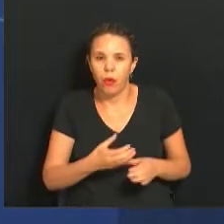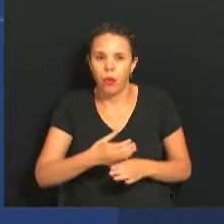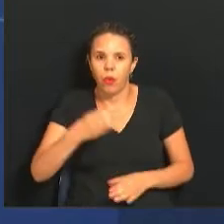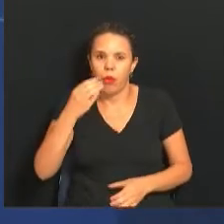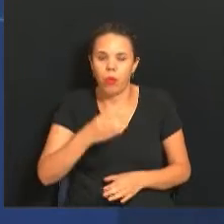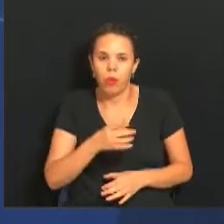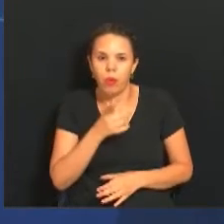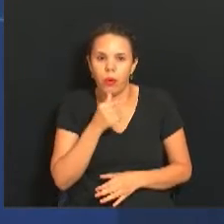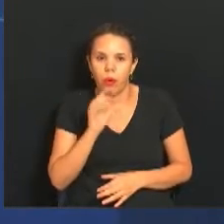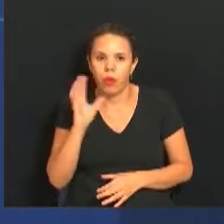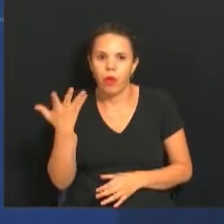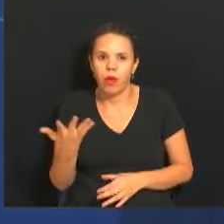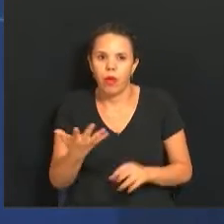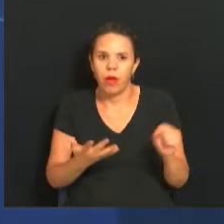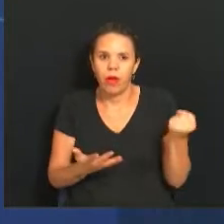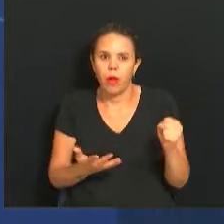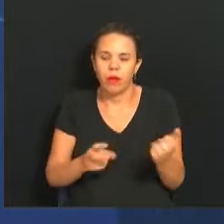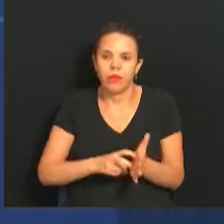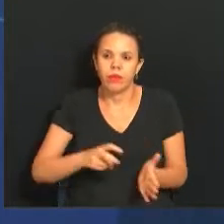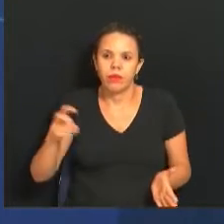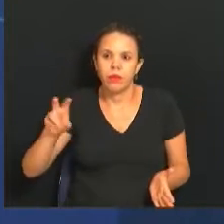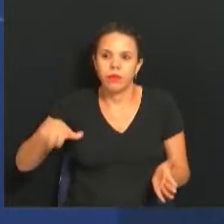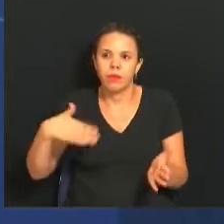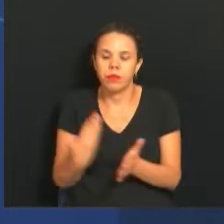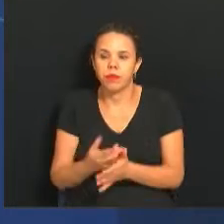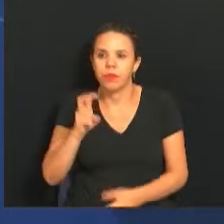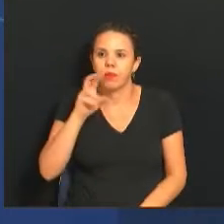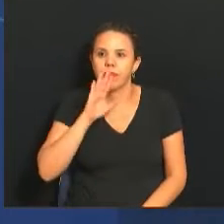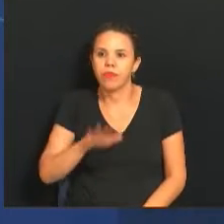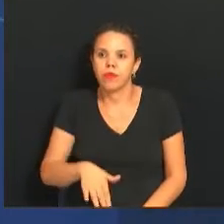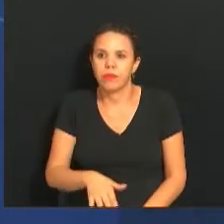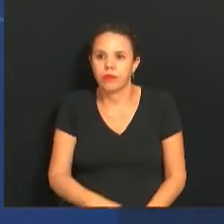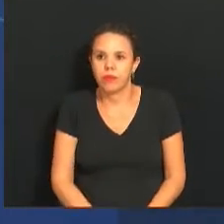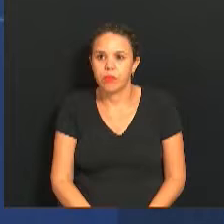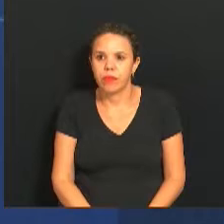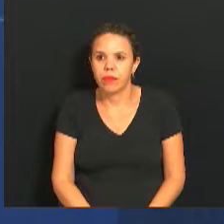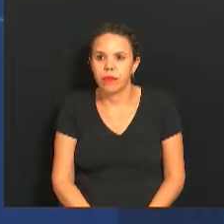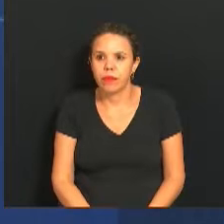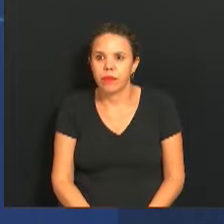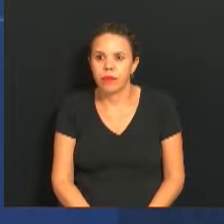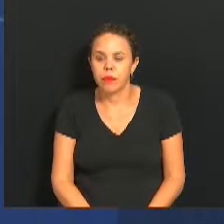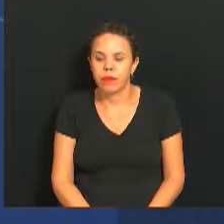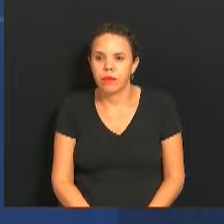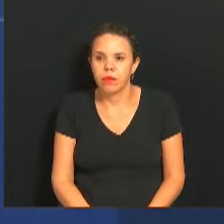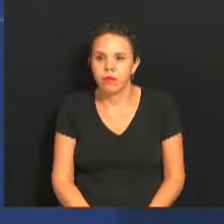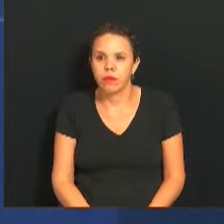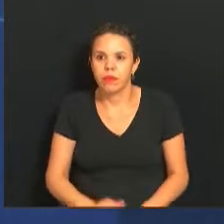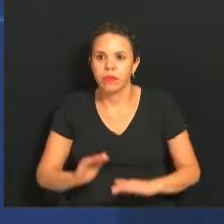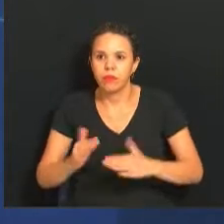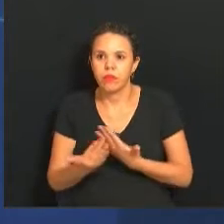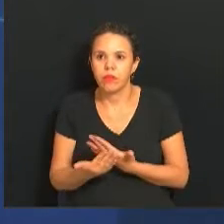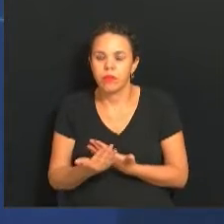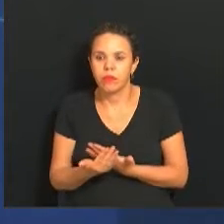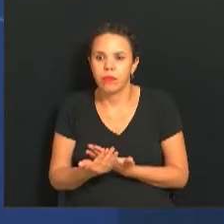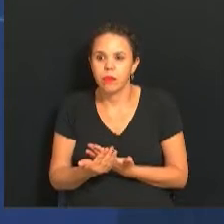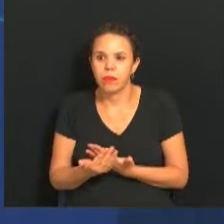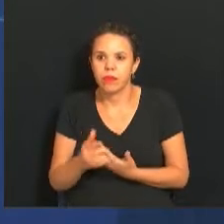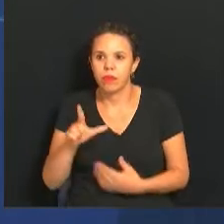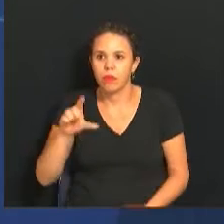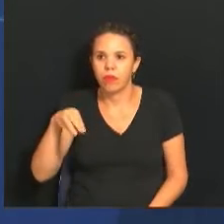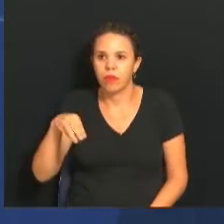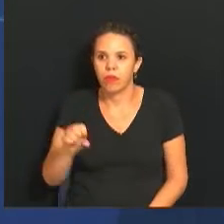obra acontece das 8 horas da manhã às 5 horas da tarde, para os moradores dos bairros Vila